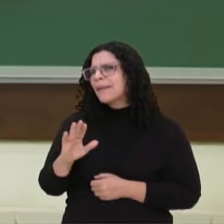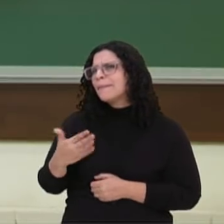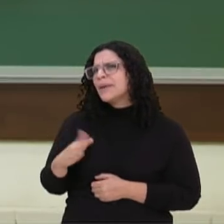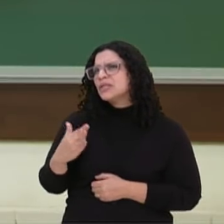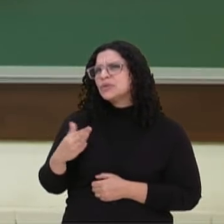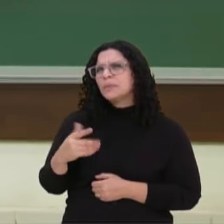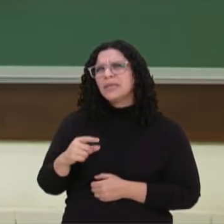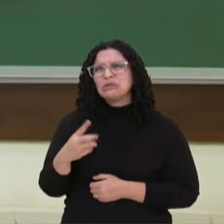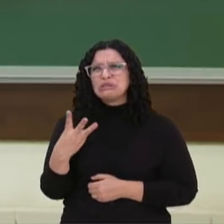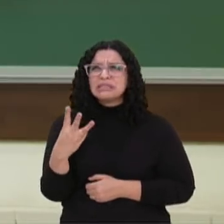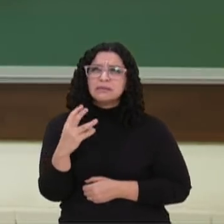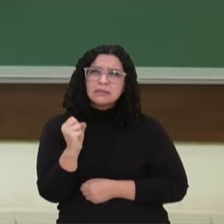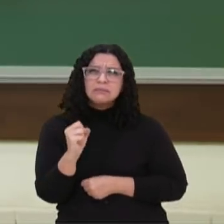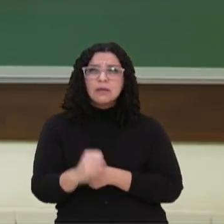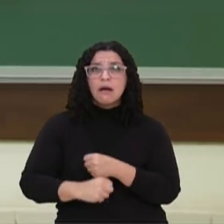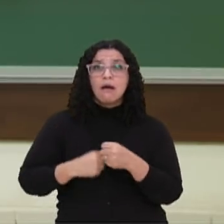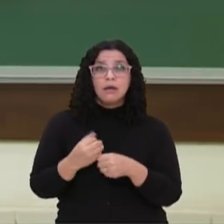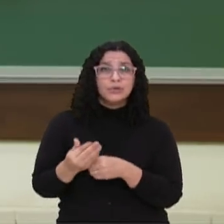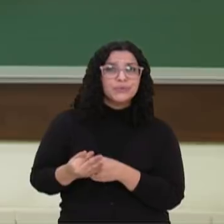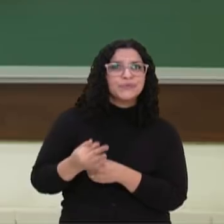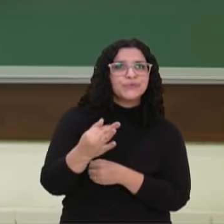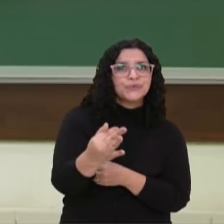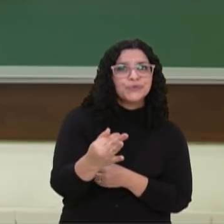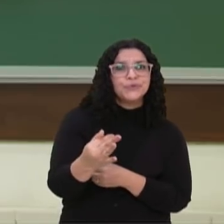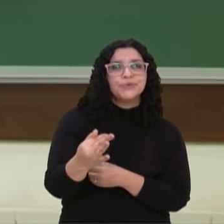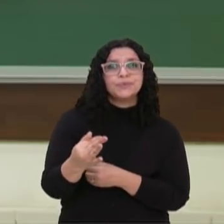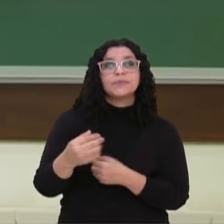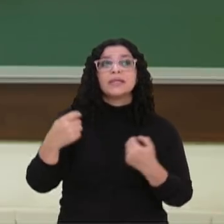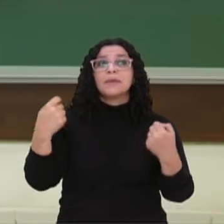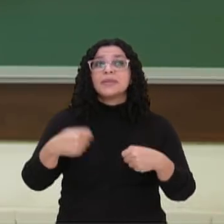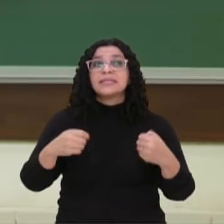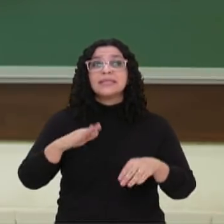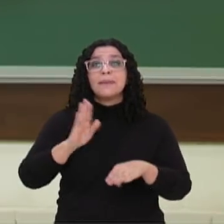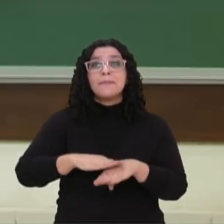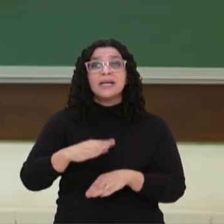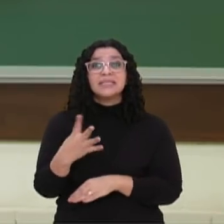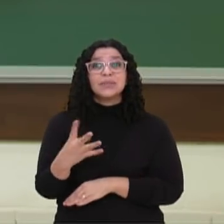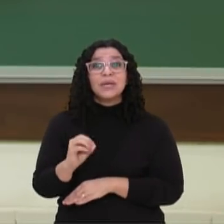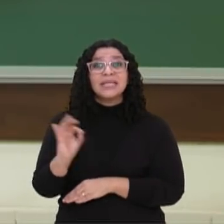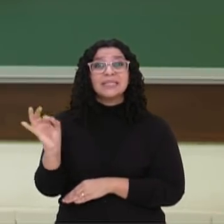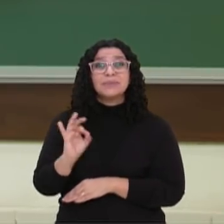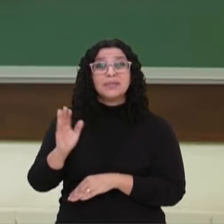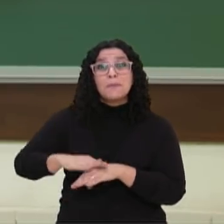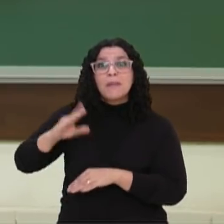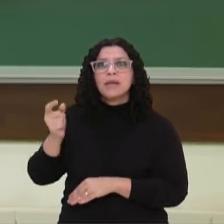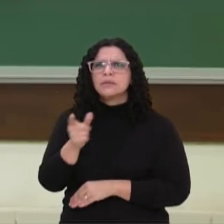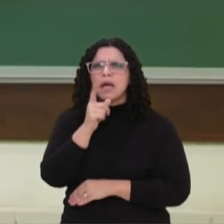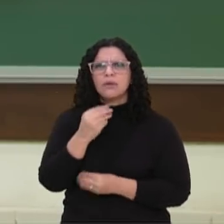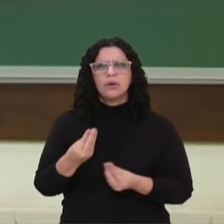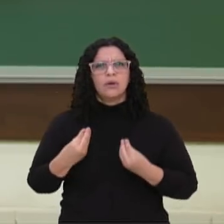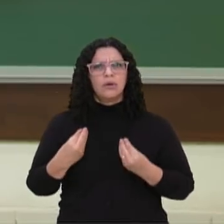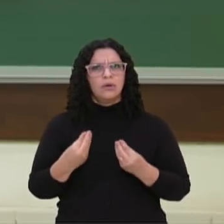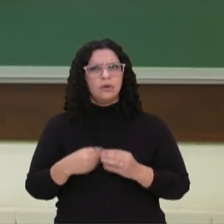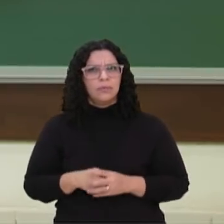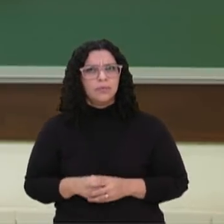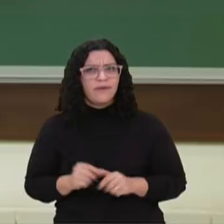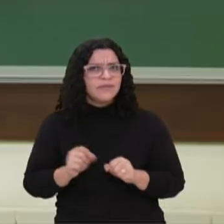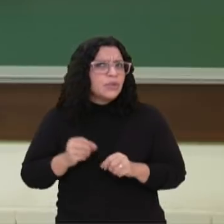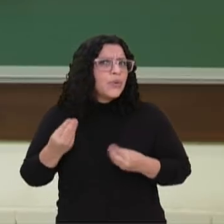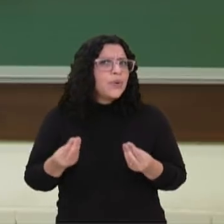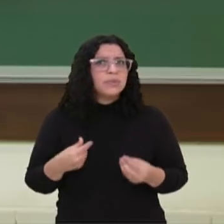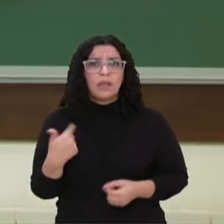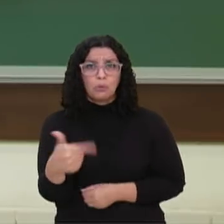mais ou menos daqui a 30 anos, vai precisar de mais 40% a mais de água. Como assim? Como é que vai